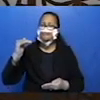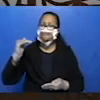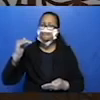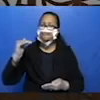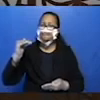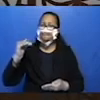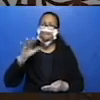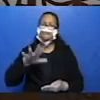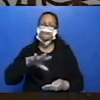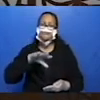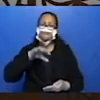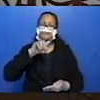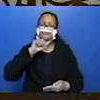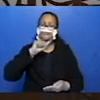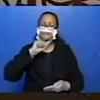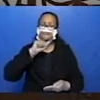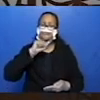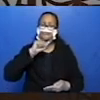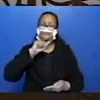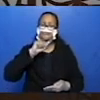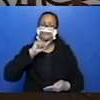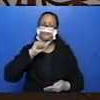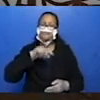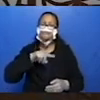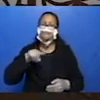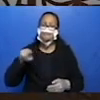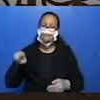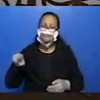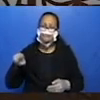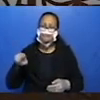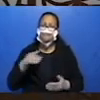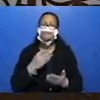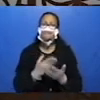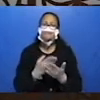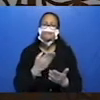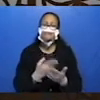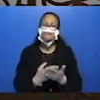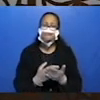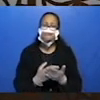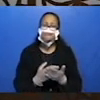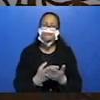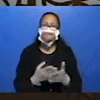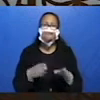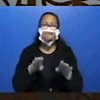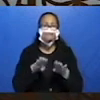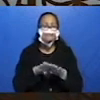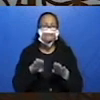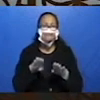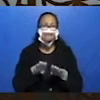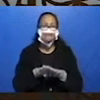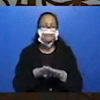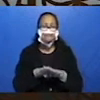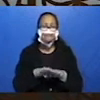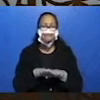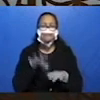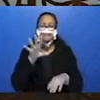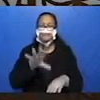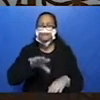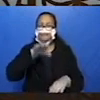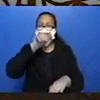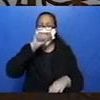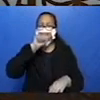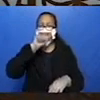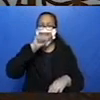não está respirando? Vocês não estão agora estudando e ao mesmo tempo que vocês estão estudando, vocês não estão